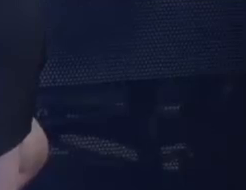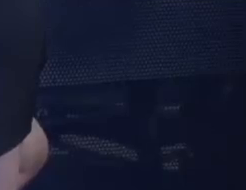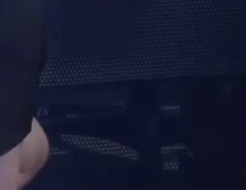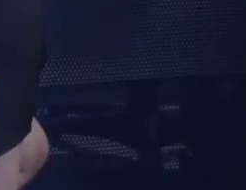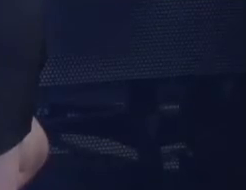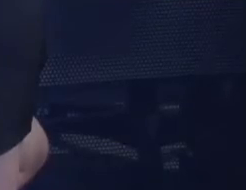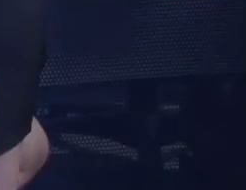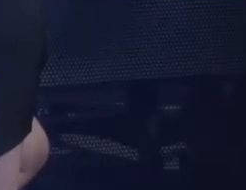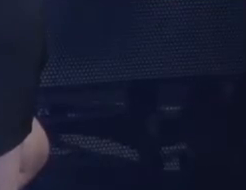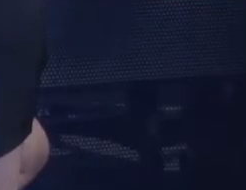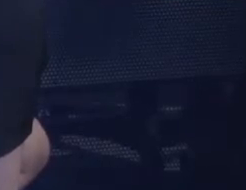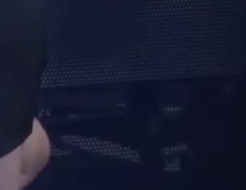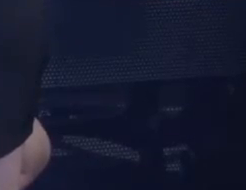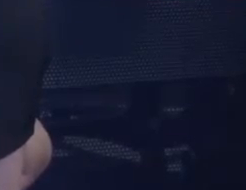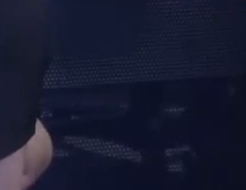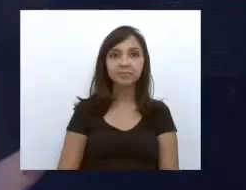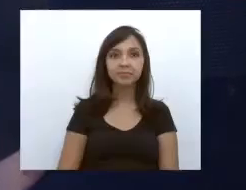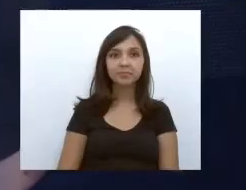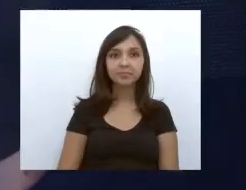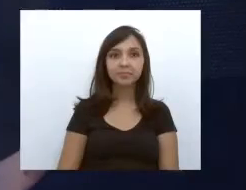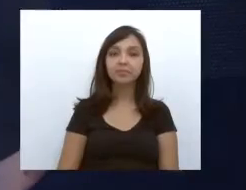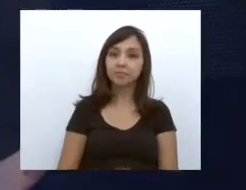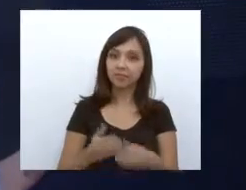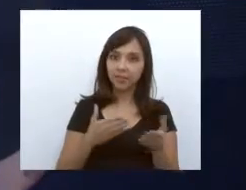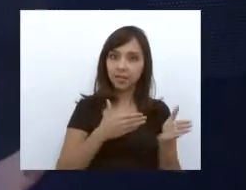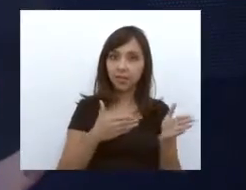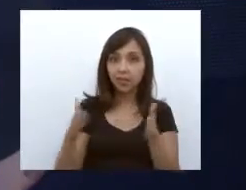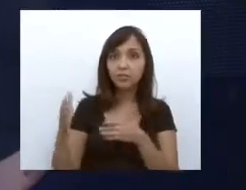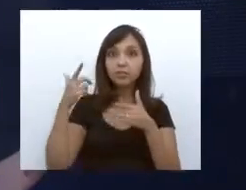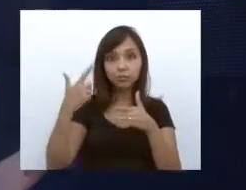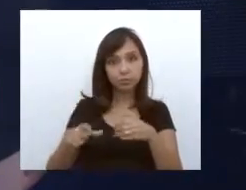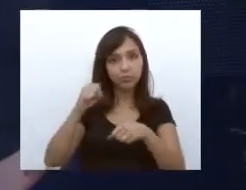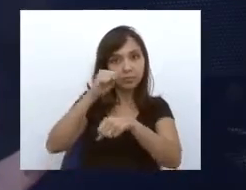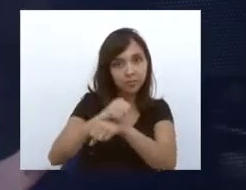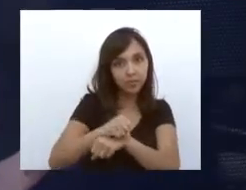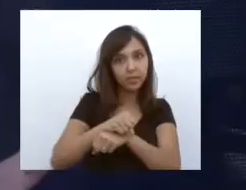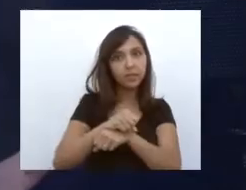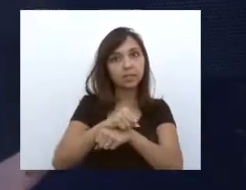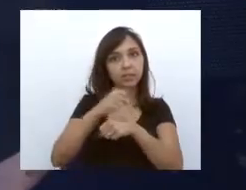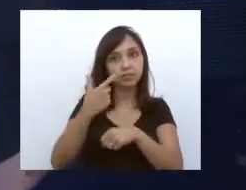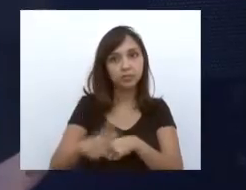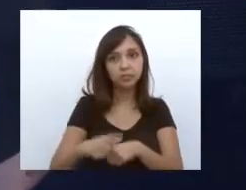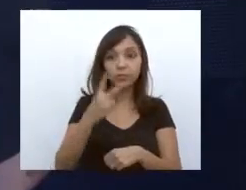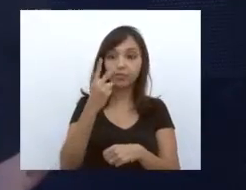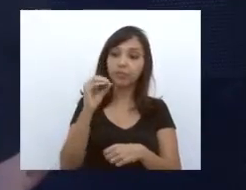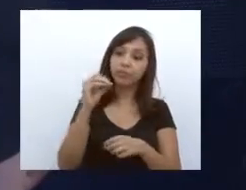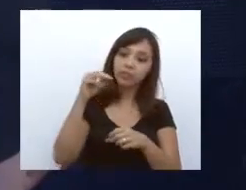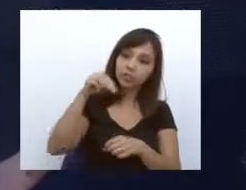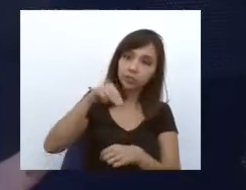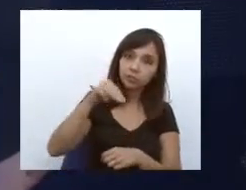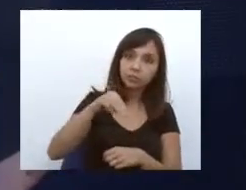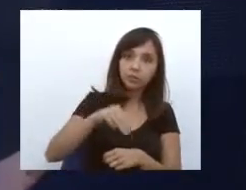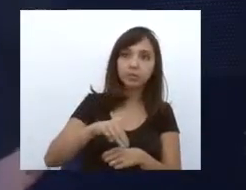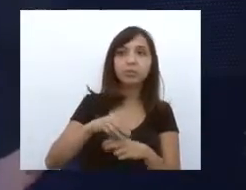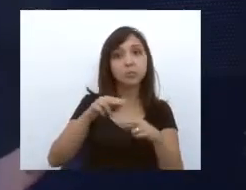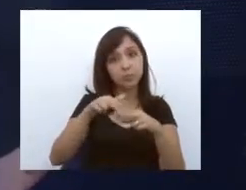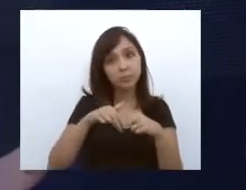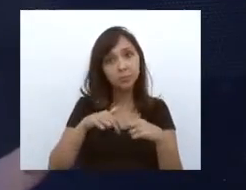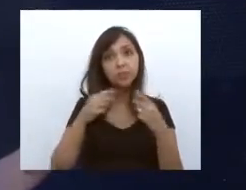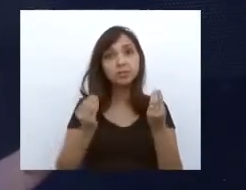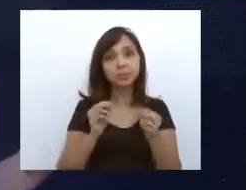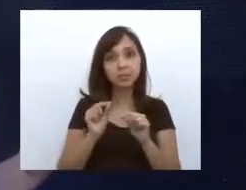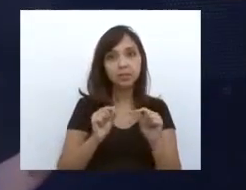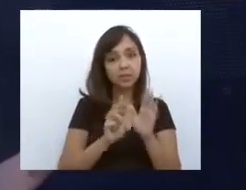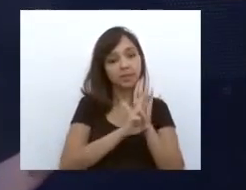suspendeu a sessão novamente por mais 15 minutos. Até agora, então, a sessão foi suspensa ao todo por 20 minutos, justamente para ouvir